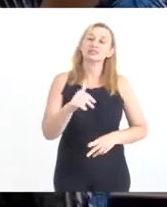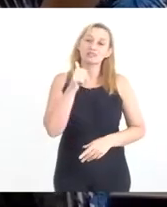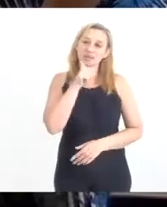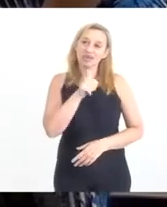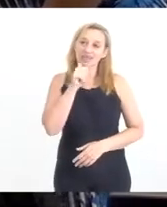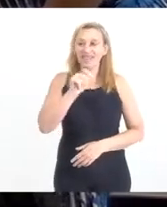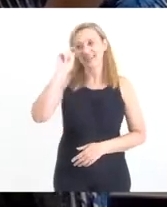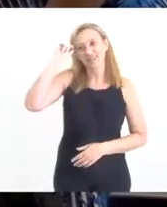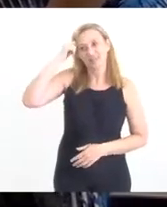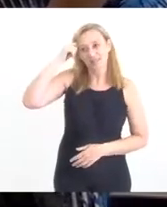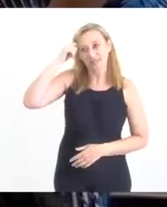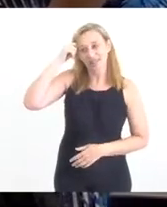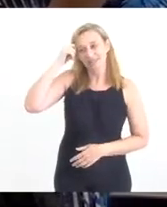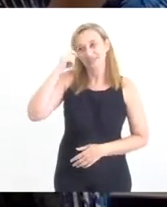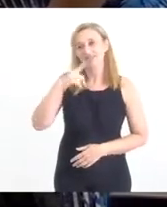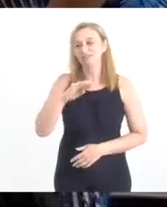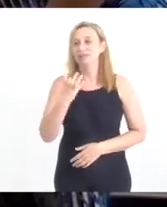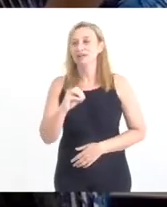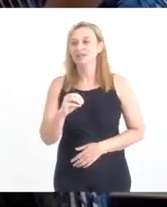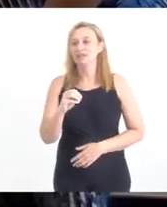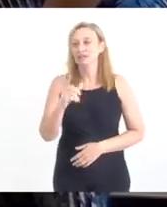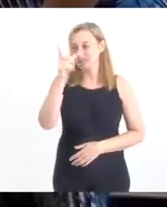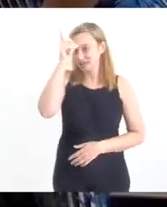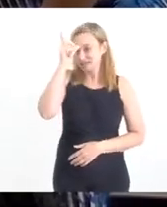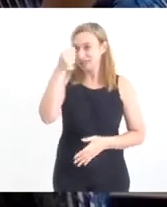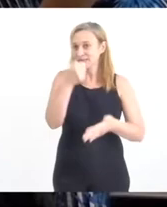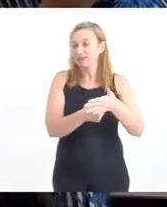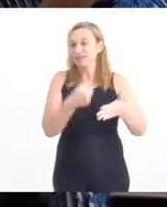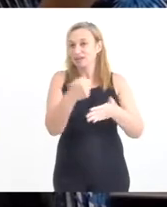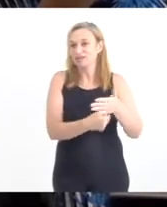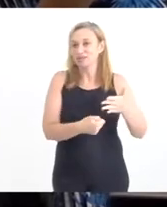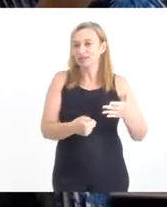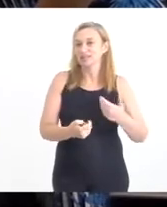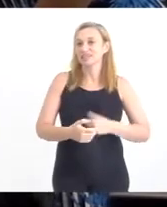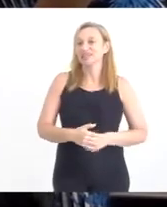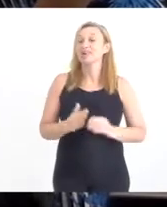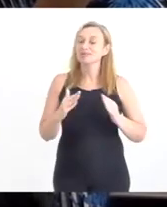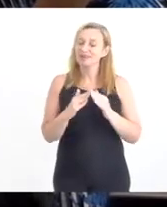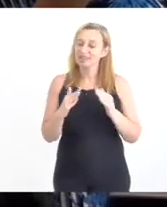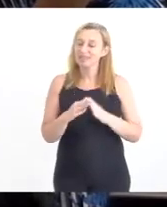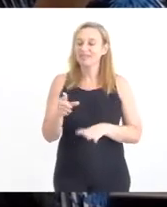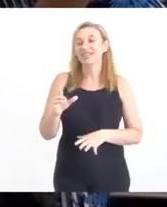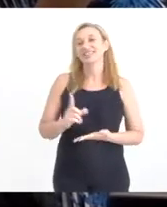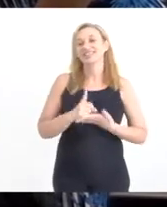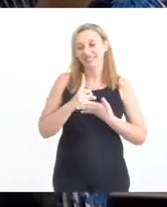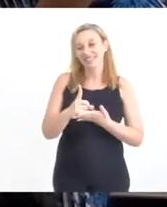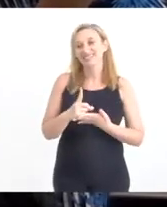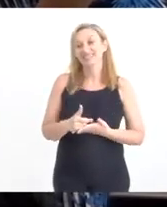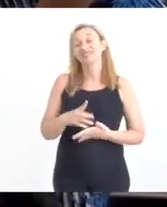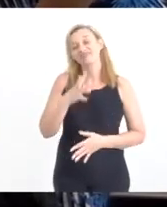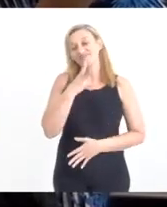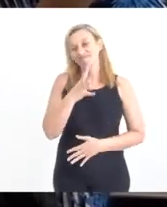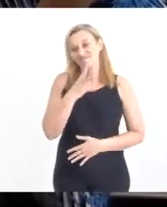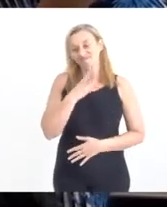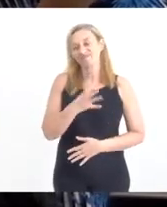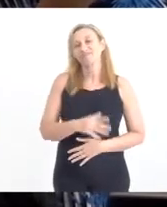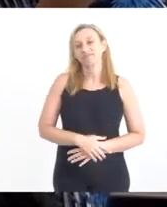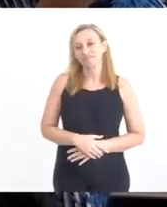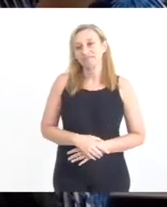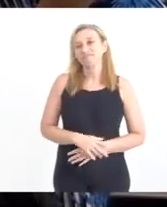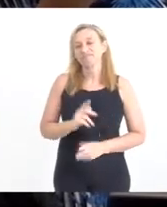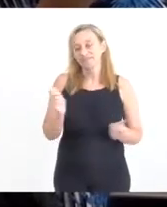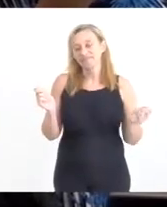essas mulheres pretas no complexo do alemão pela luta pela moradia digna e o conhecimento